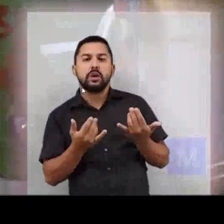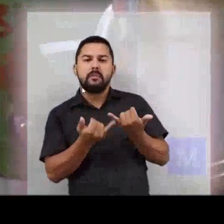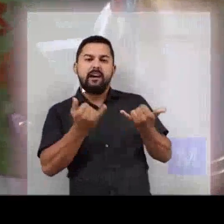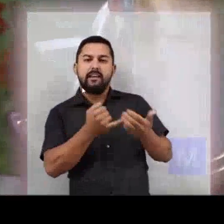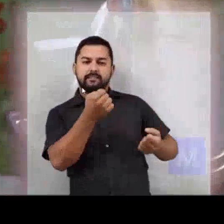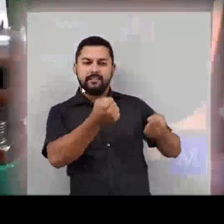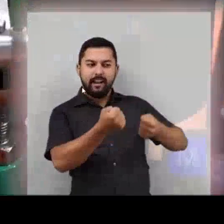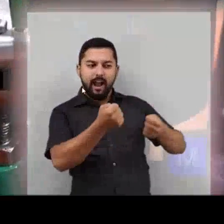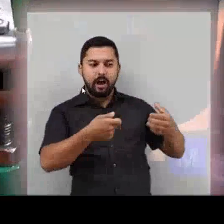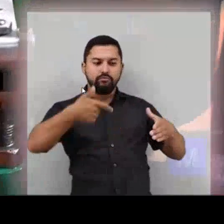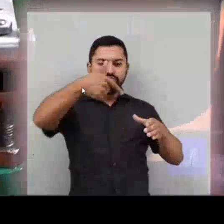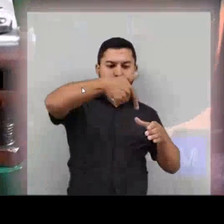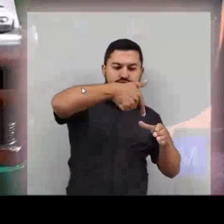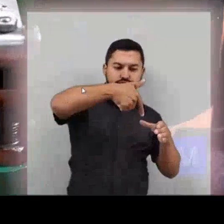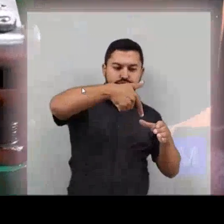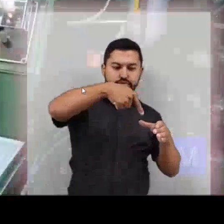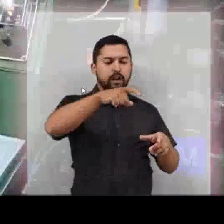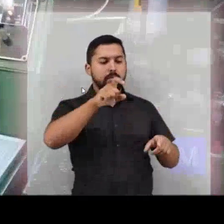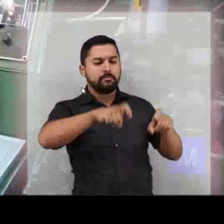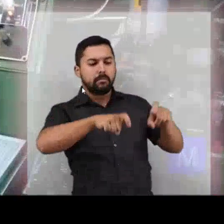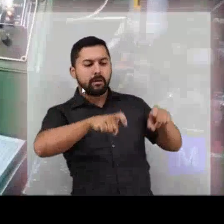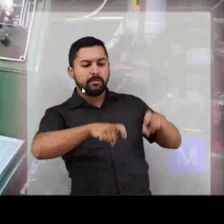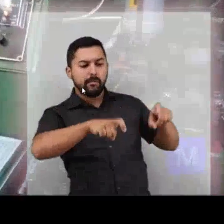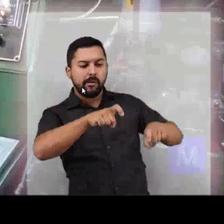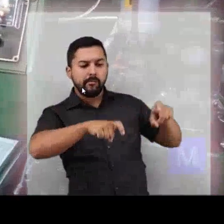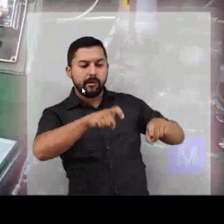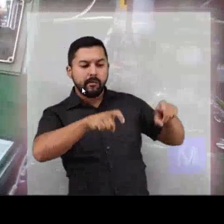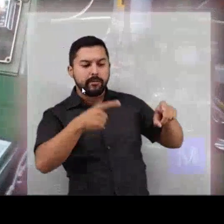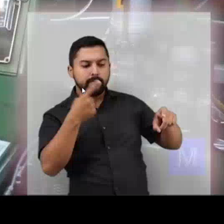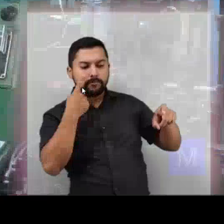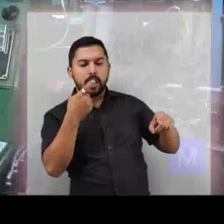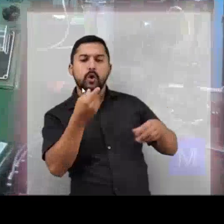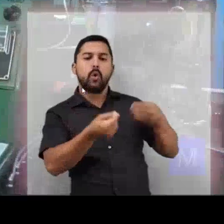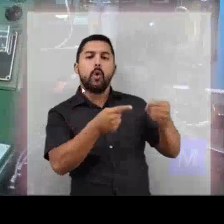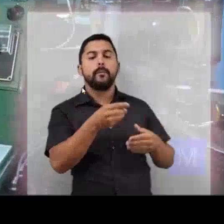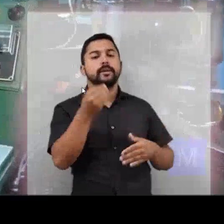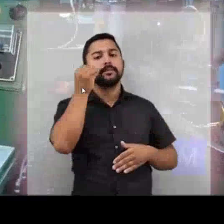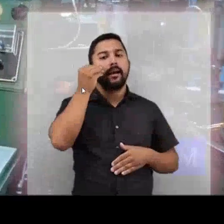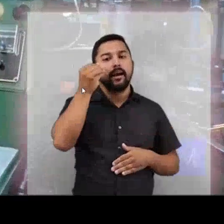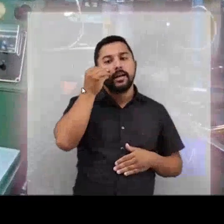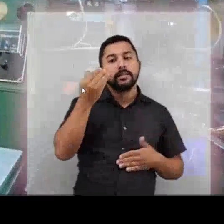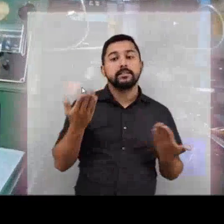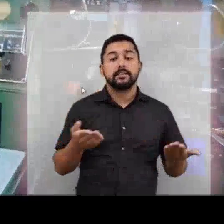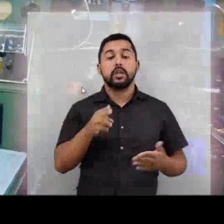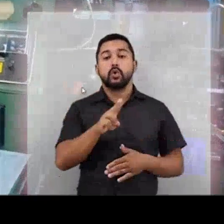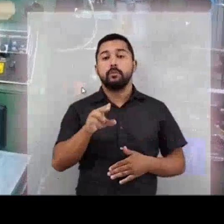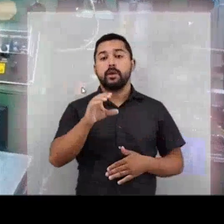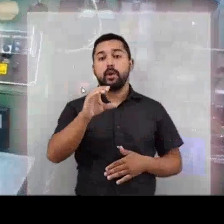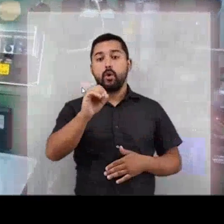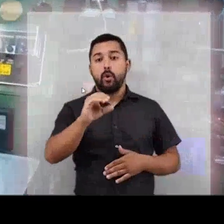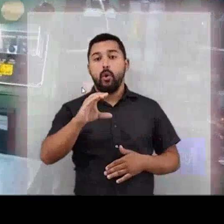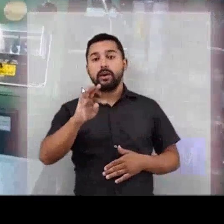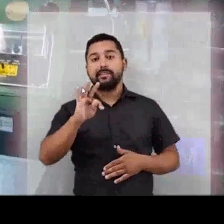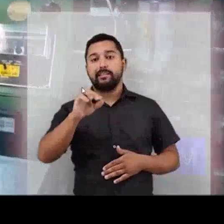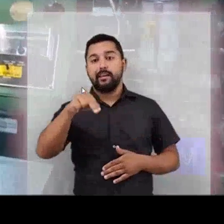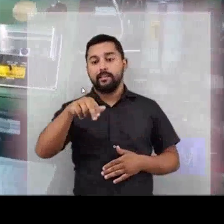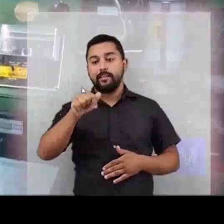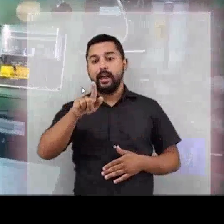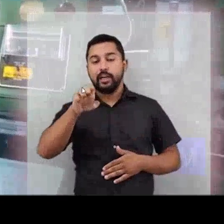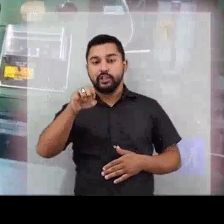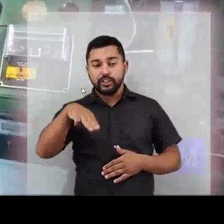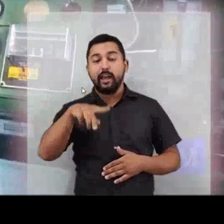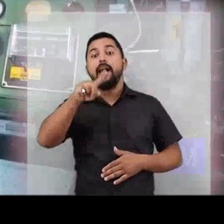para abastecer um motor de testes e o desempenho desse motor é comparado com testes padrão. Esse teste é muito importante para avaliar a octanagem da